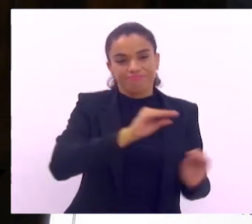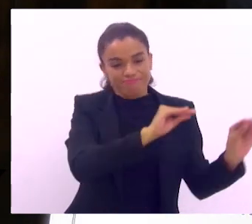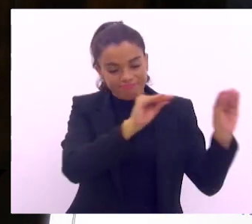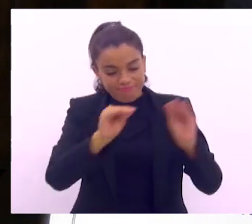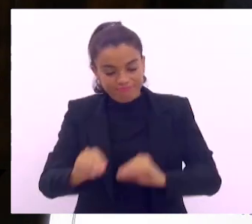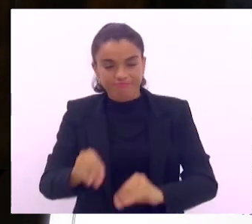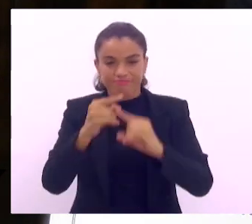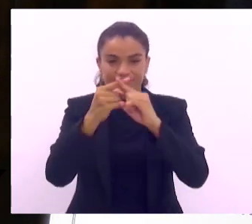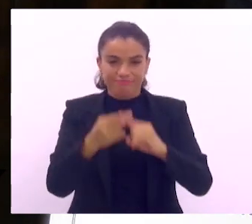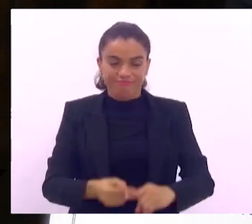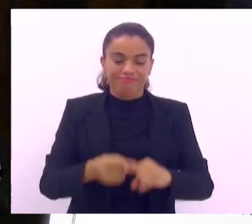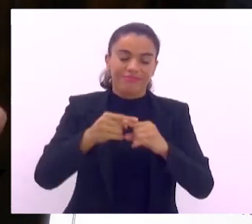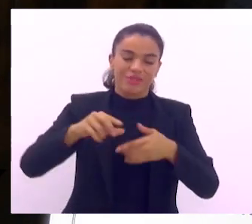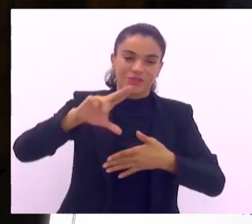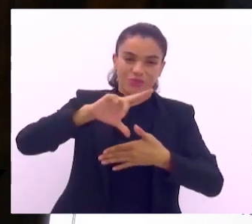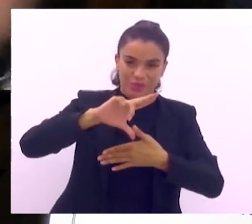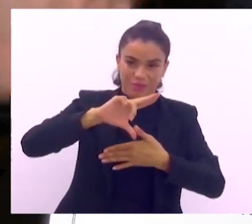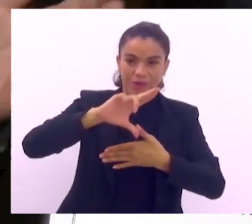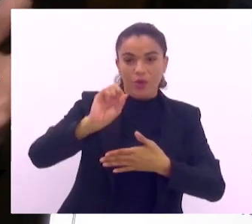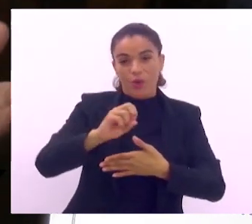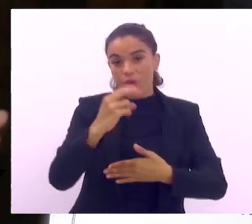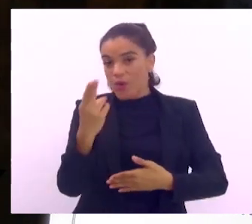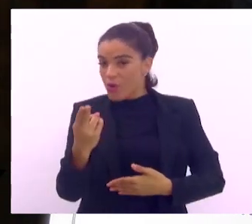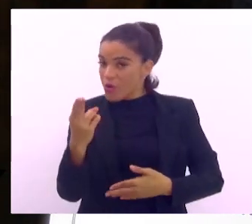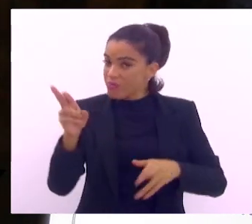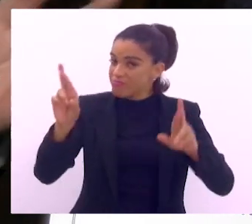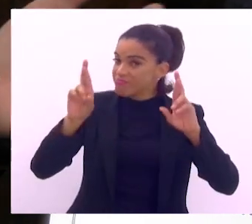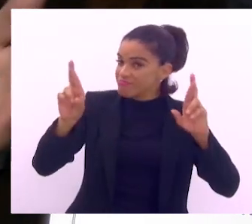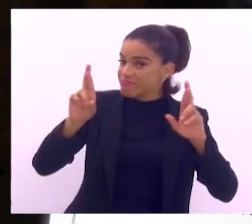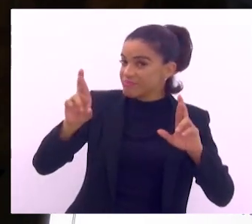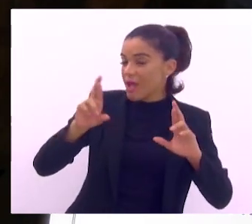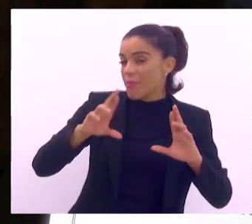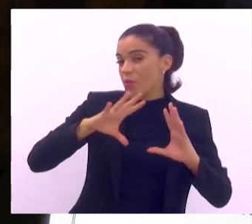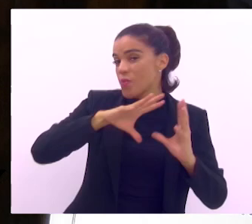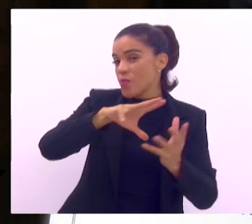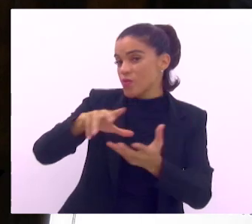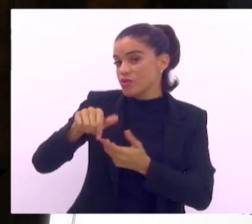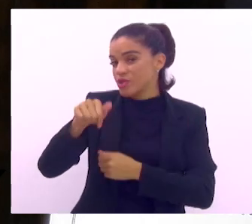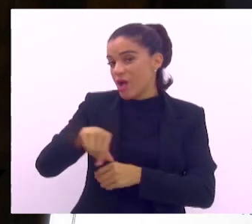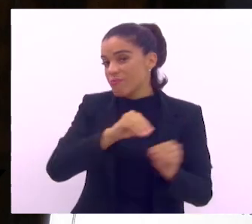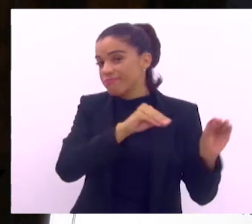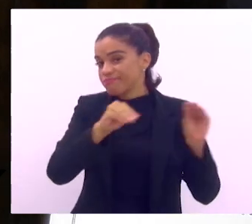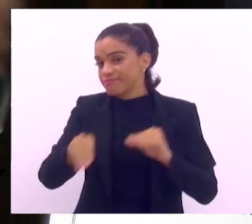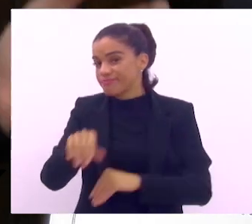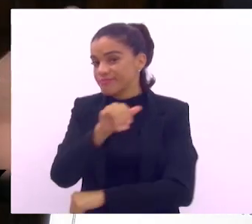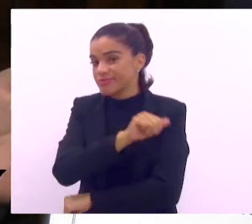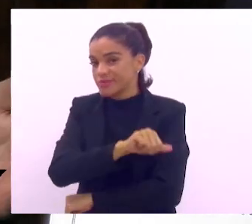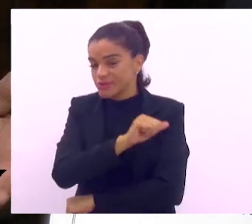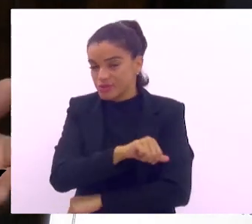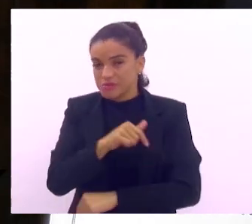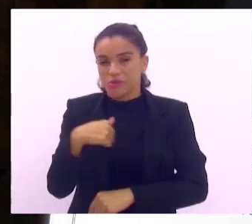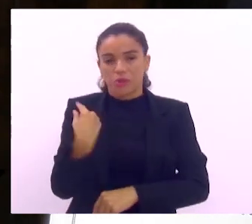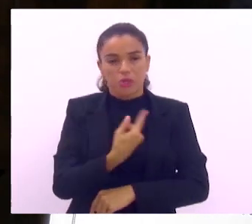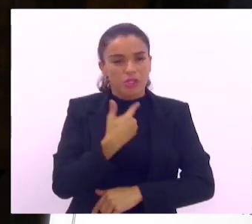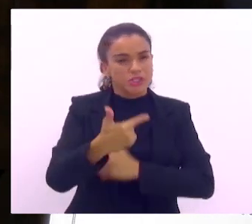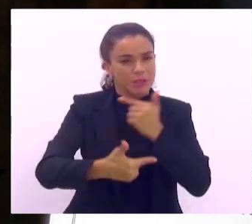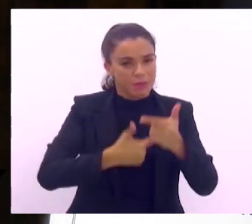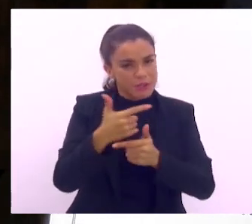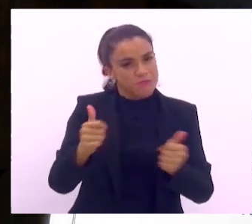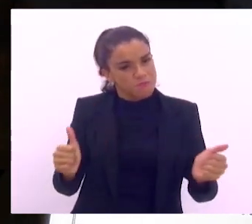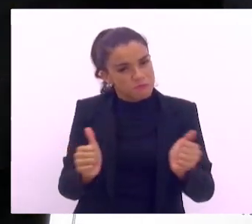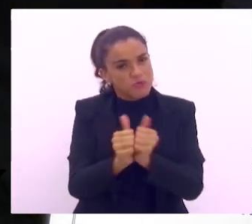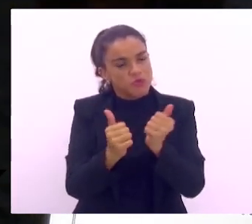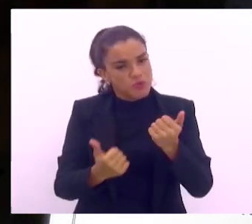evento sul-americano ou, quem sabe, um mundial para a cidade do Rio de Janeiro. Trabalharemos juntos para